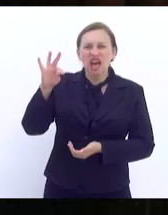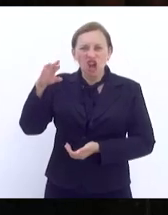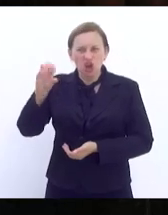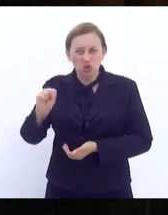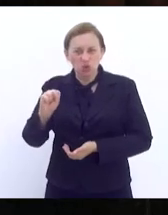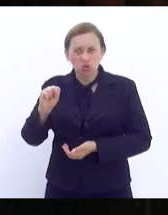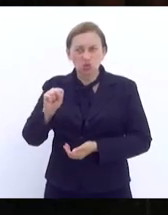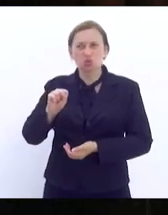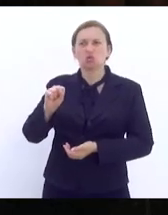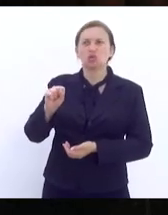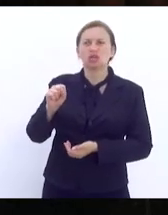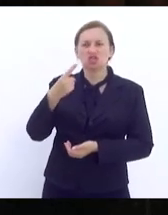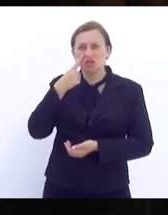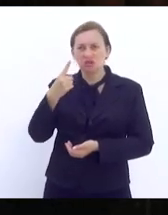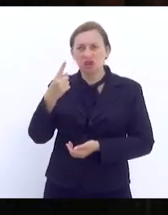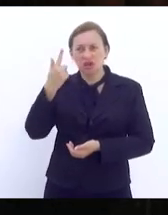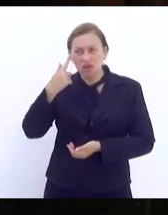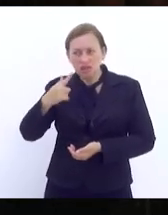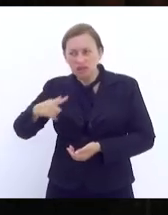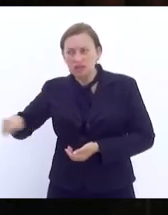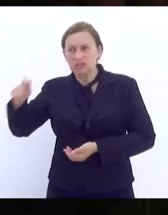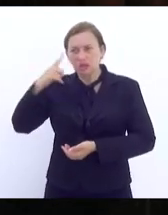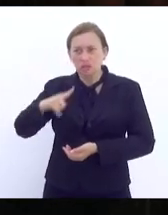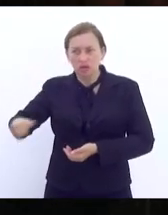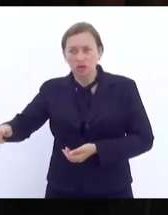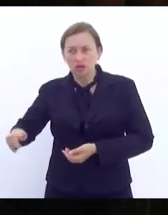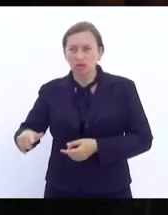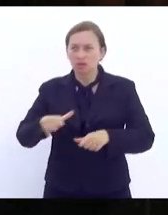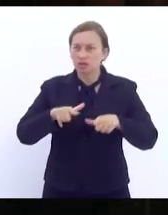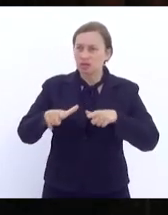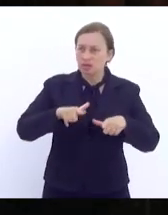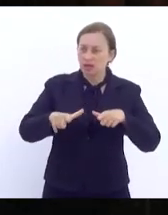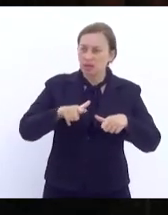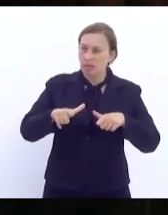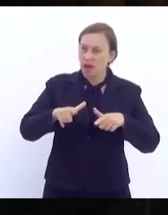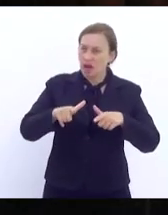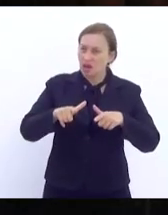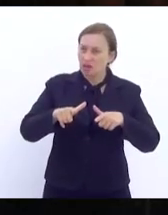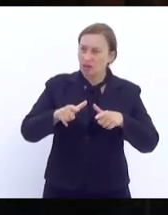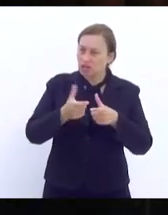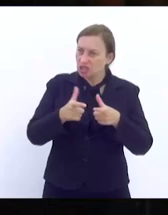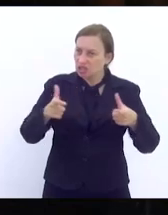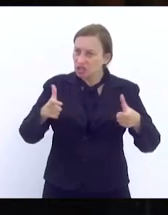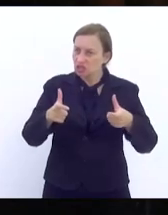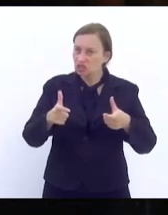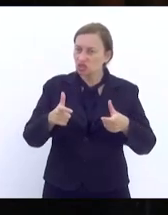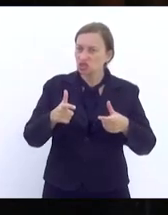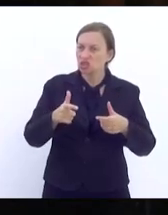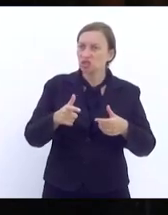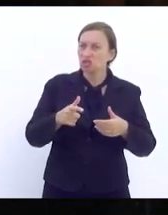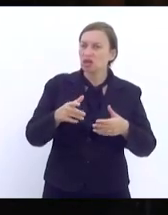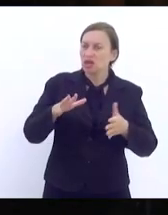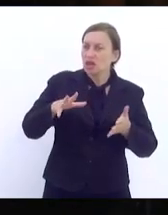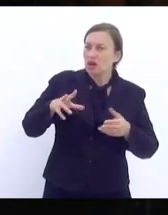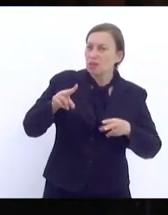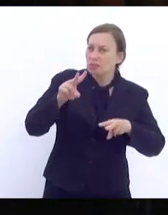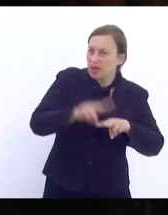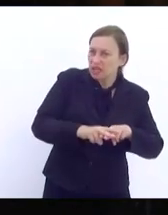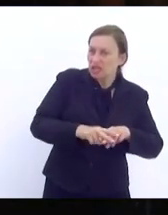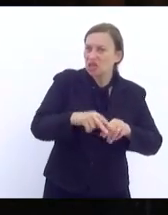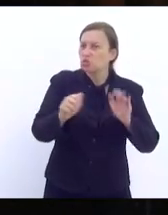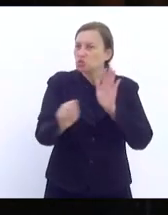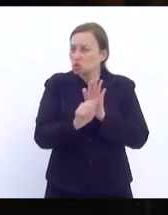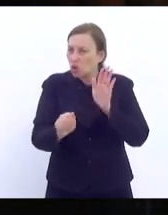ou pelo menos quinzena uma operação grande de combate às drogas 500 Kg 300 kg